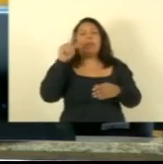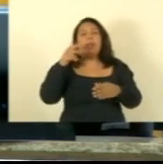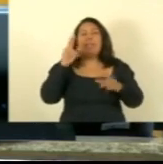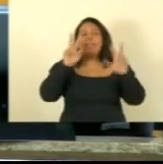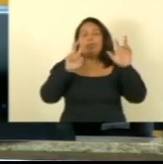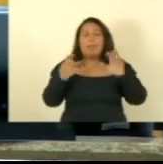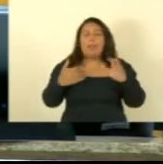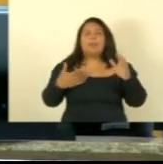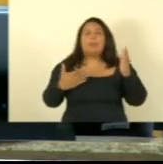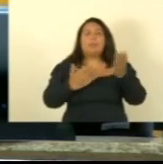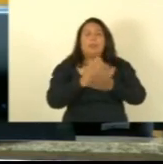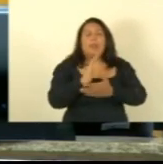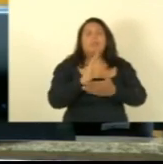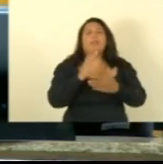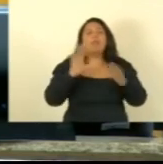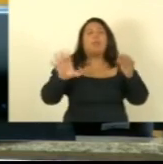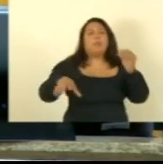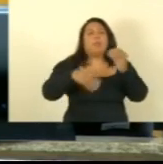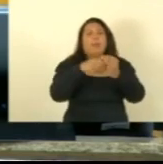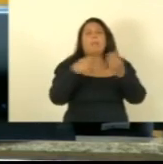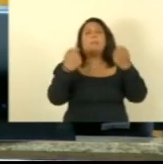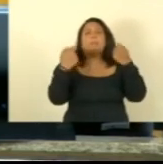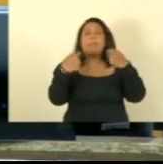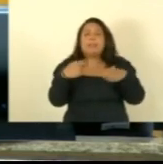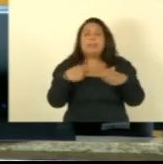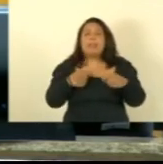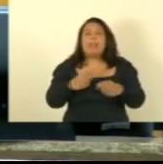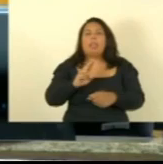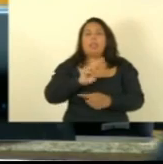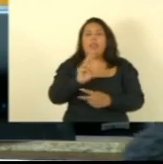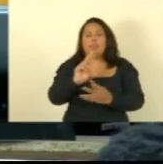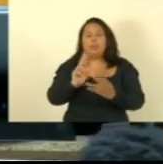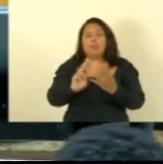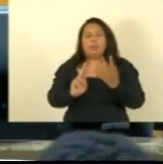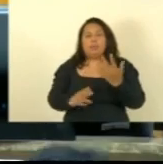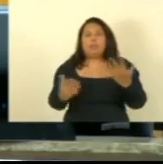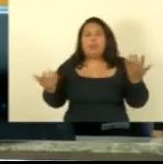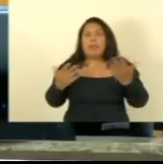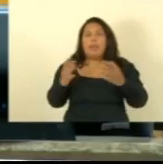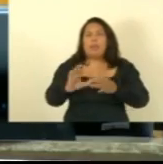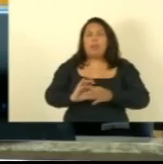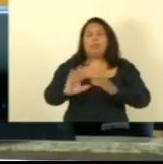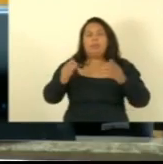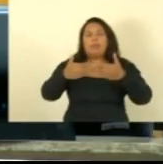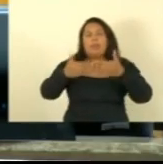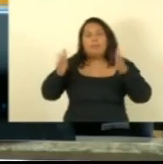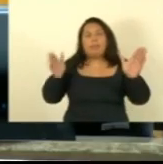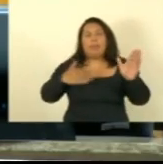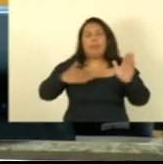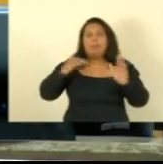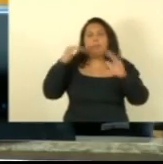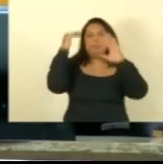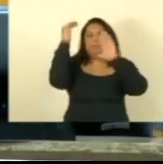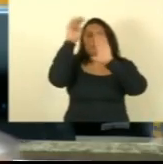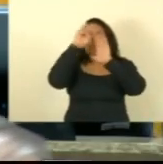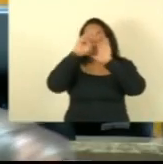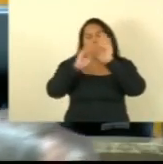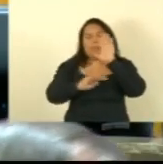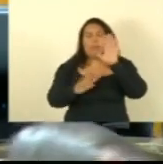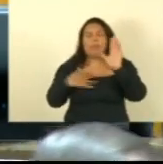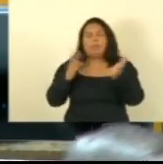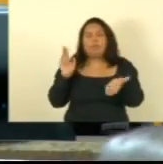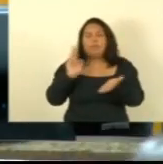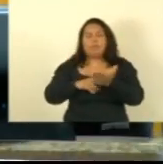de projeto de lei complementar, a votação é nominal. Então, nesse momento, está aberto o painel para o registro dos